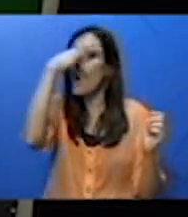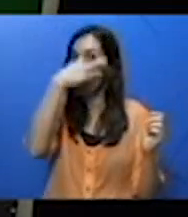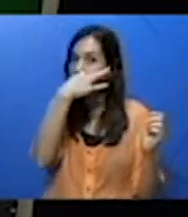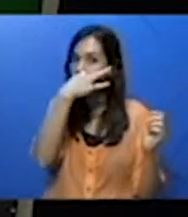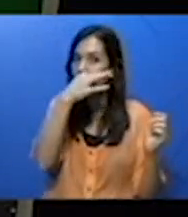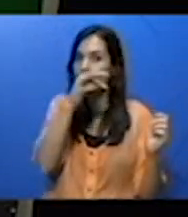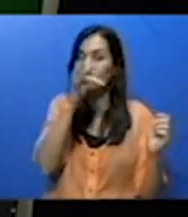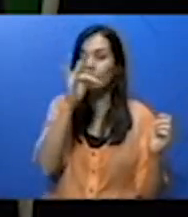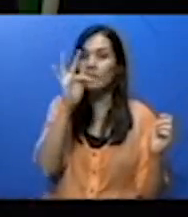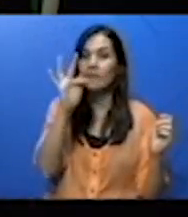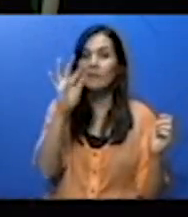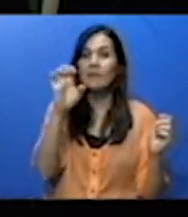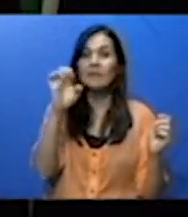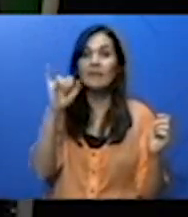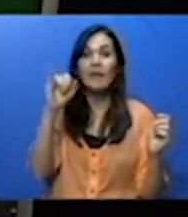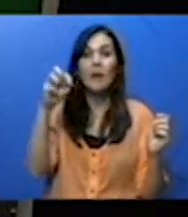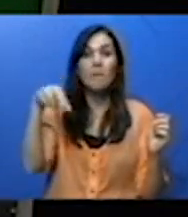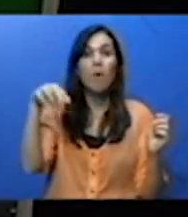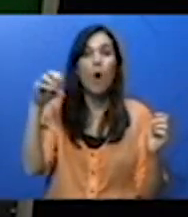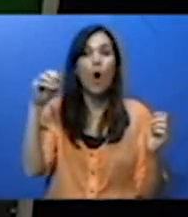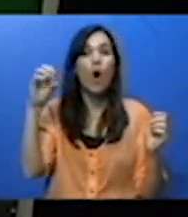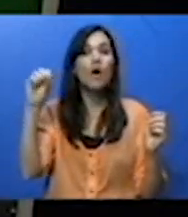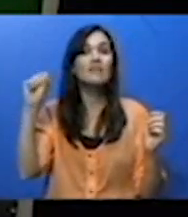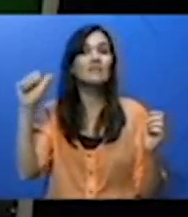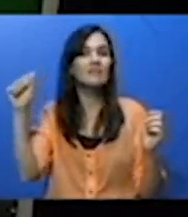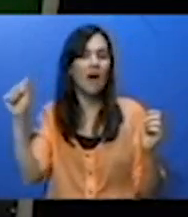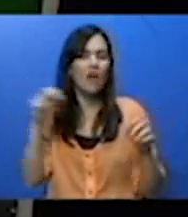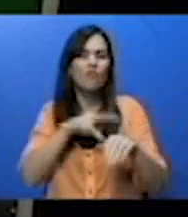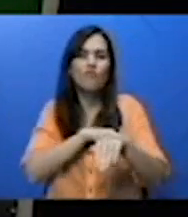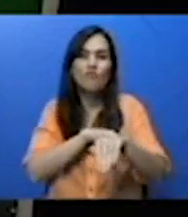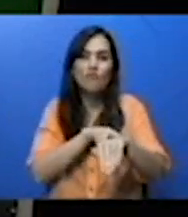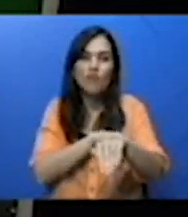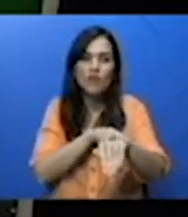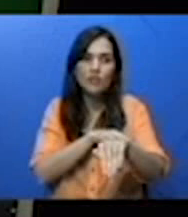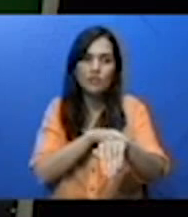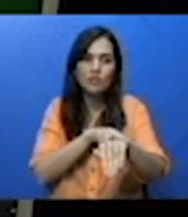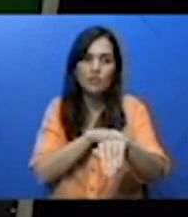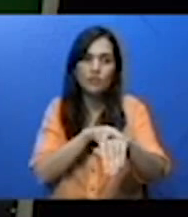teimosa. De verde, nós vamos pintar as palavrinhas